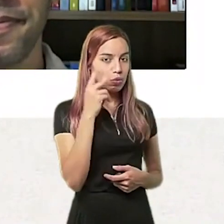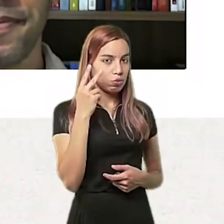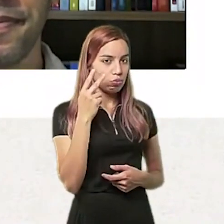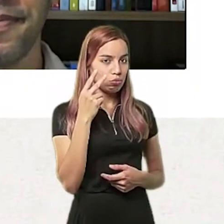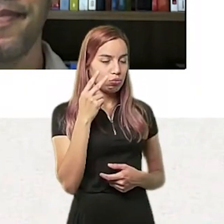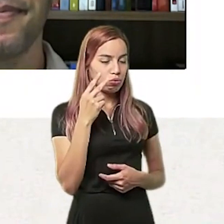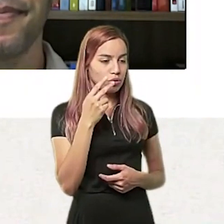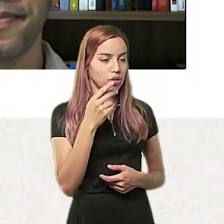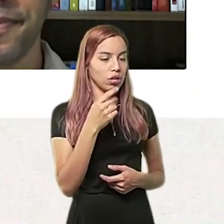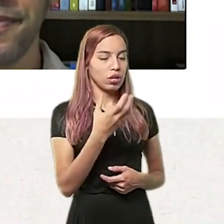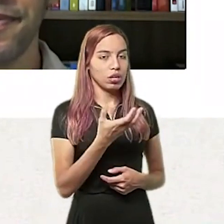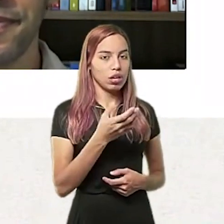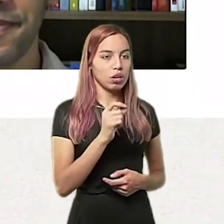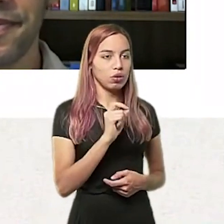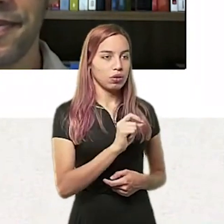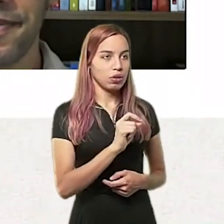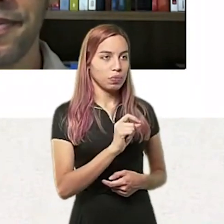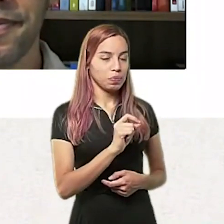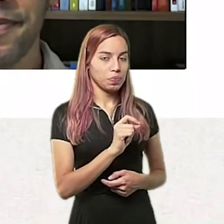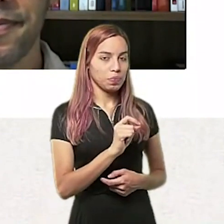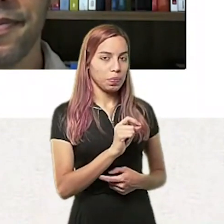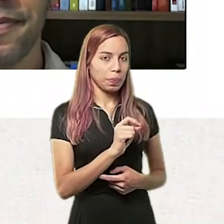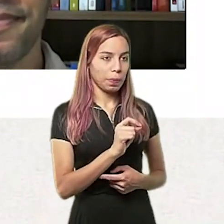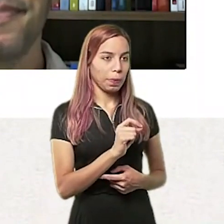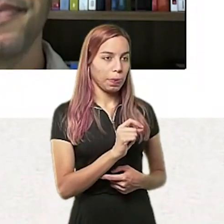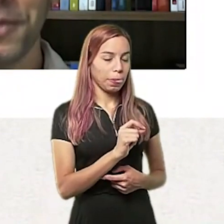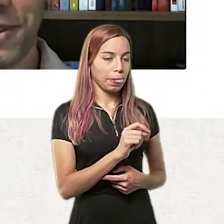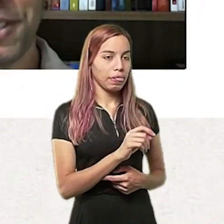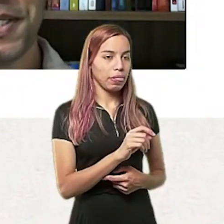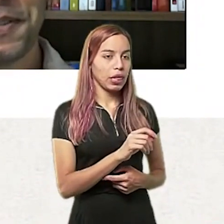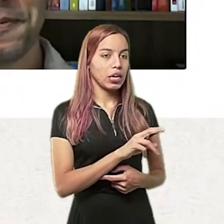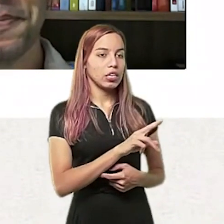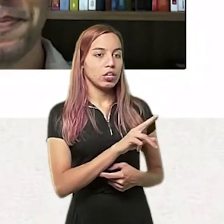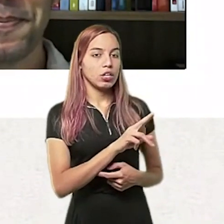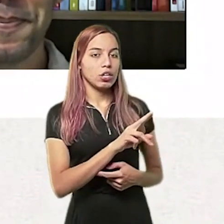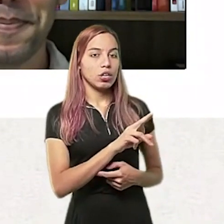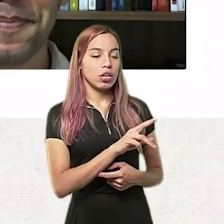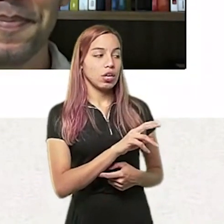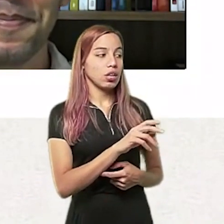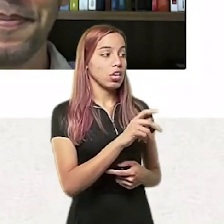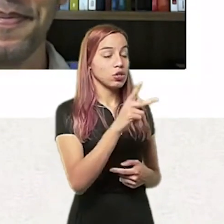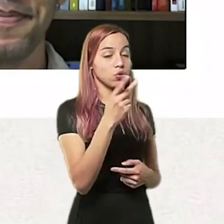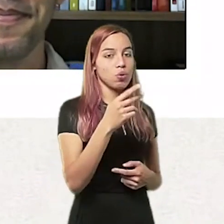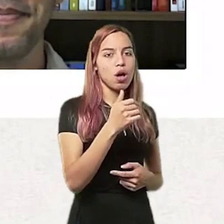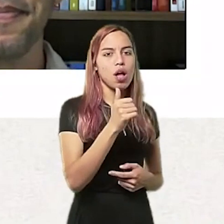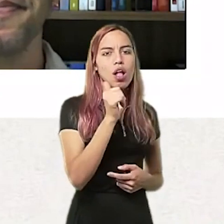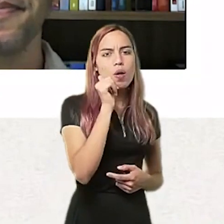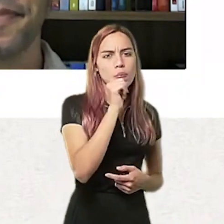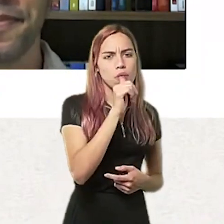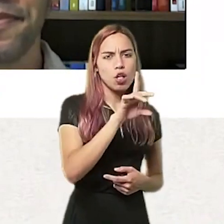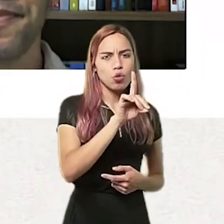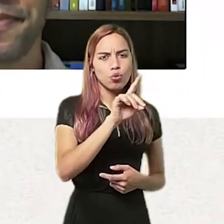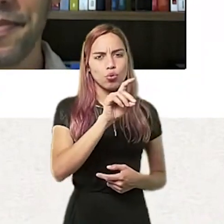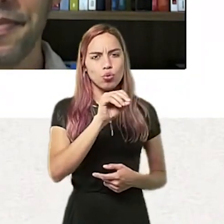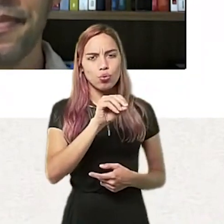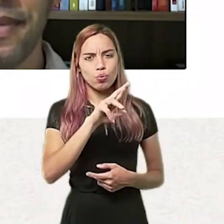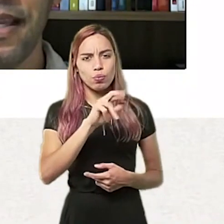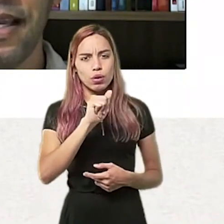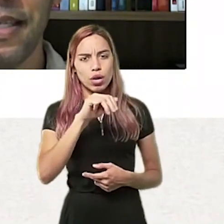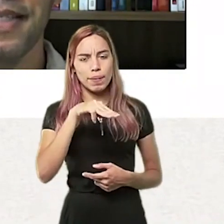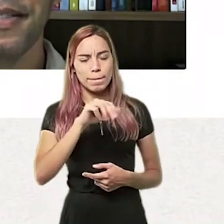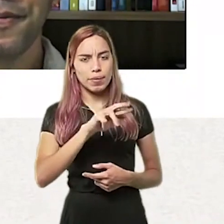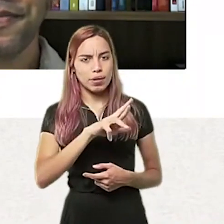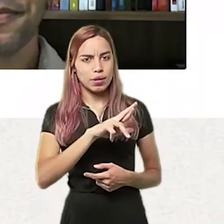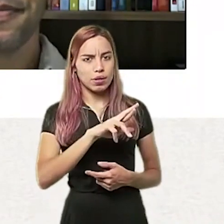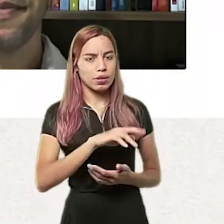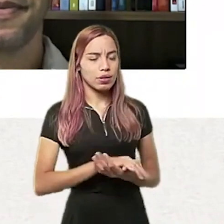comentar é sobre a Dora Amar mesmo, né? Que Sim. é uma empregada doméstica, né? Você traz